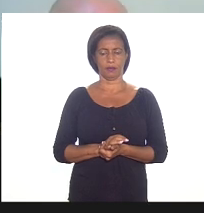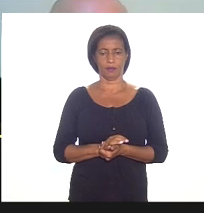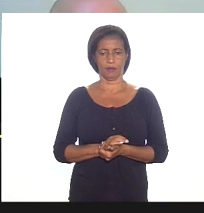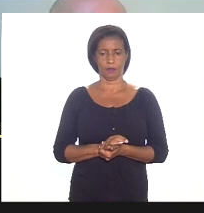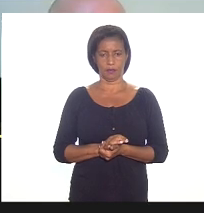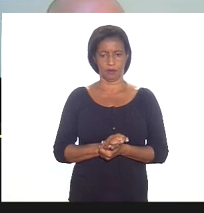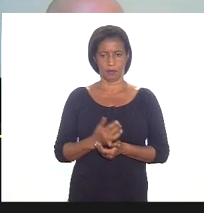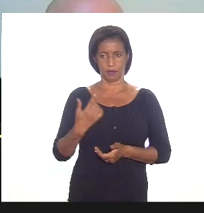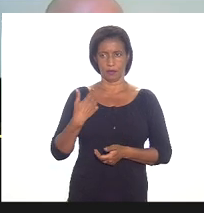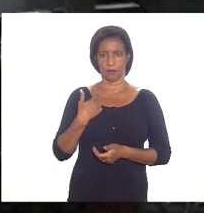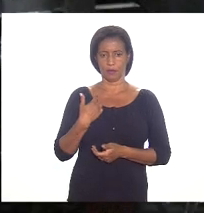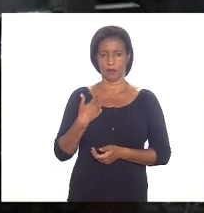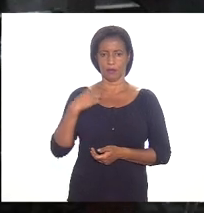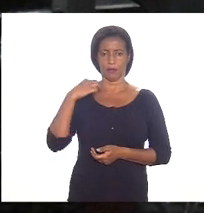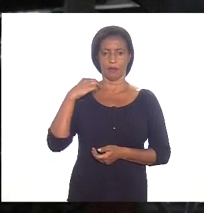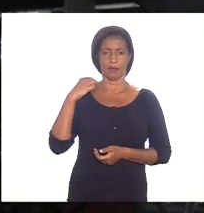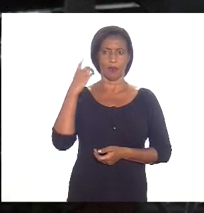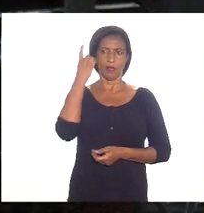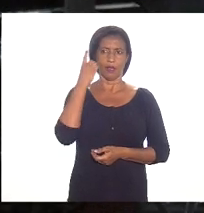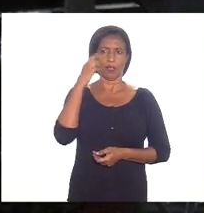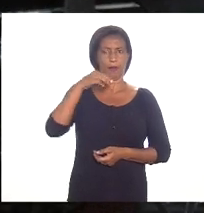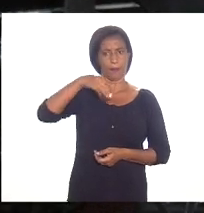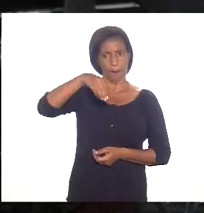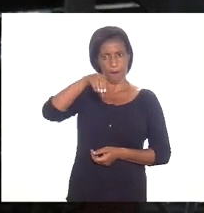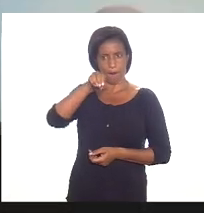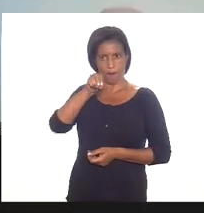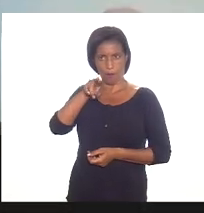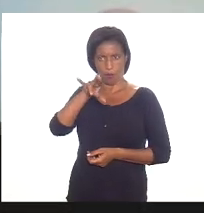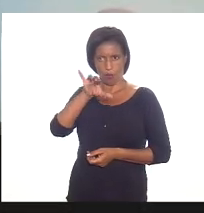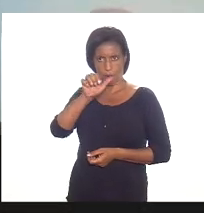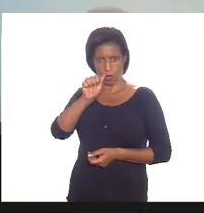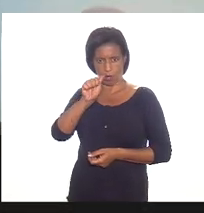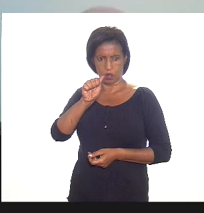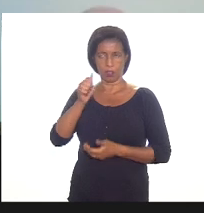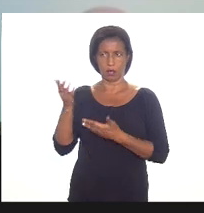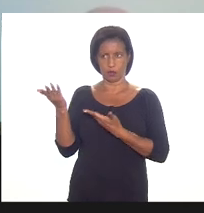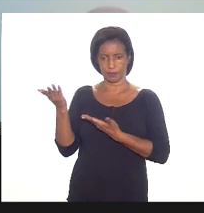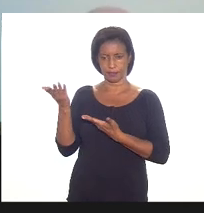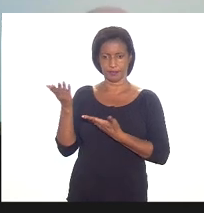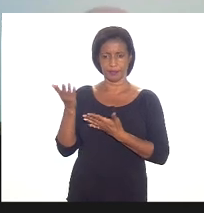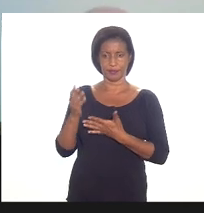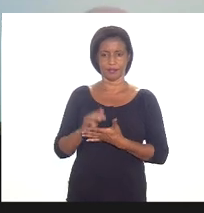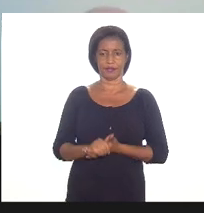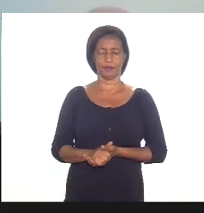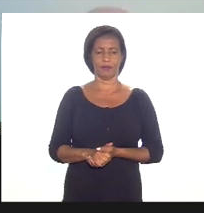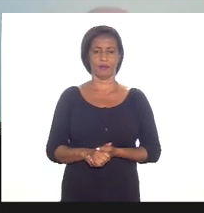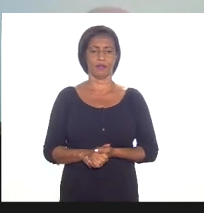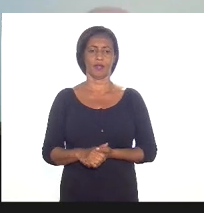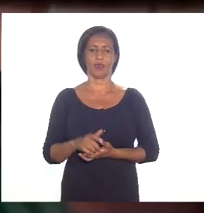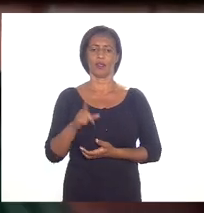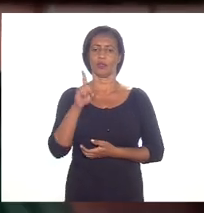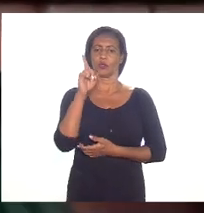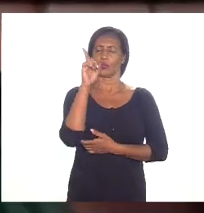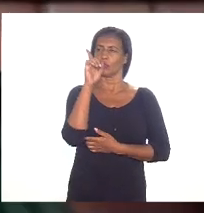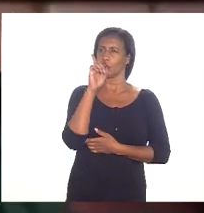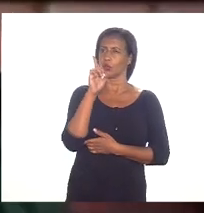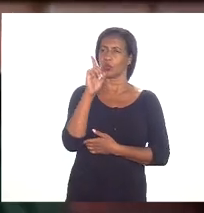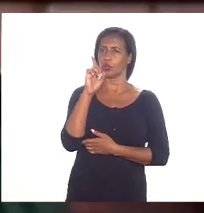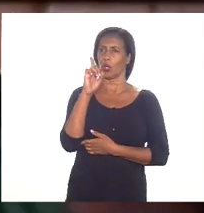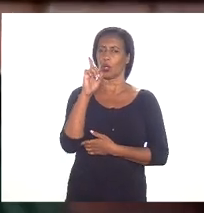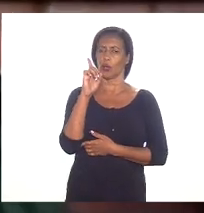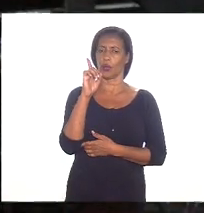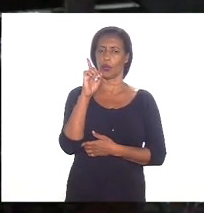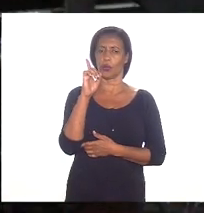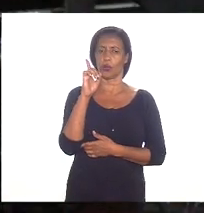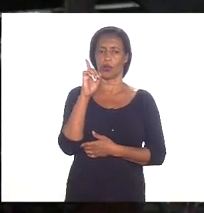Aguardo, presidente. Deputada Mônica, espera aí, Márcio. Obrigada, presidente. Só avocar o parecer da Comissão...